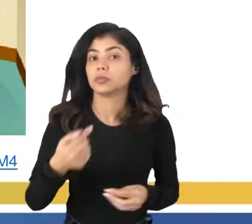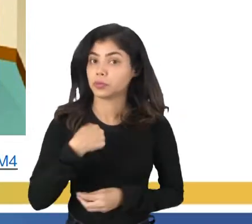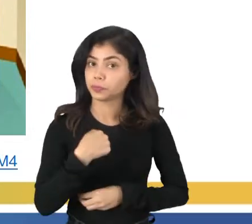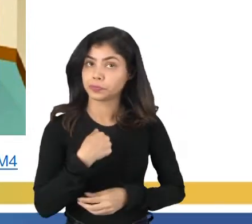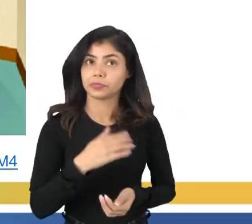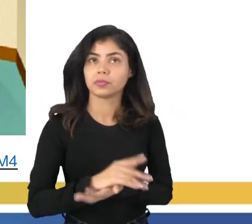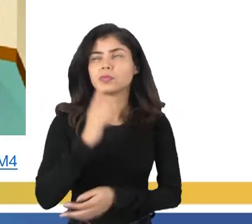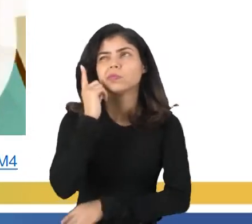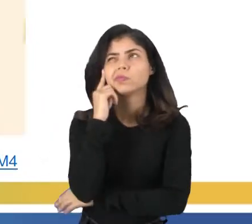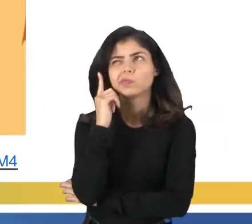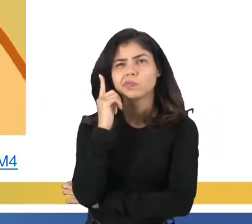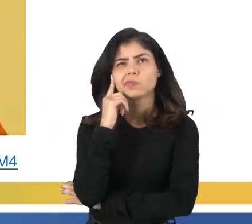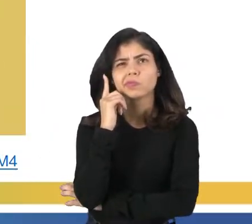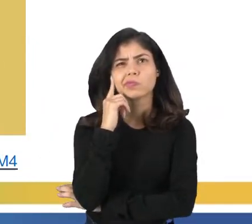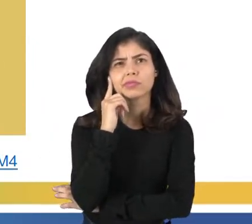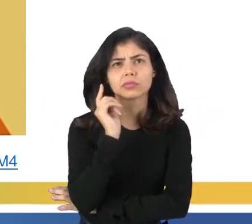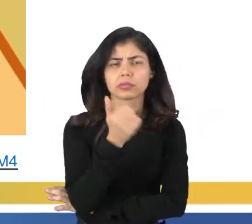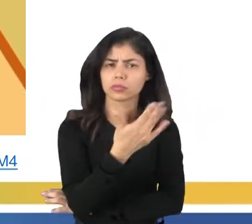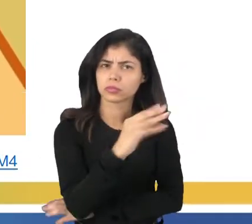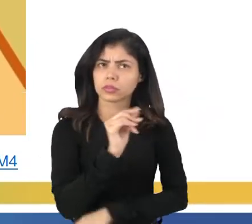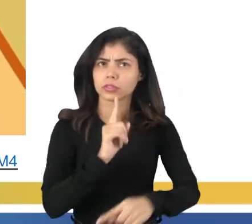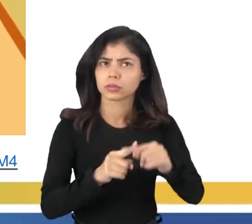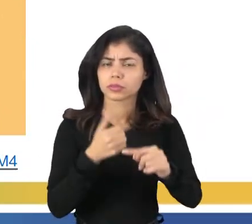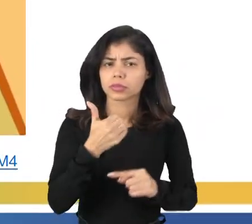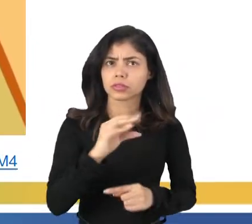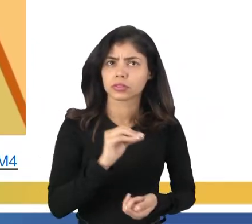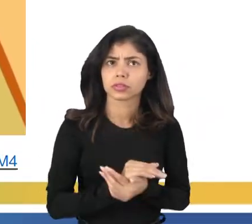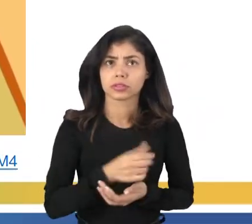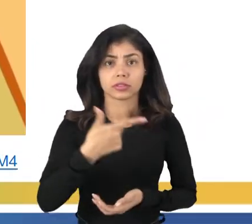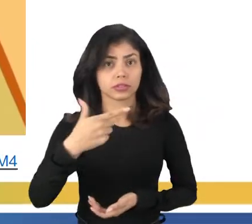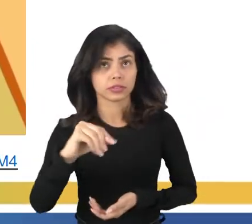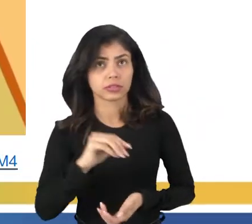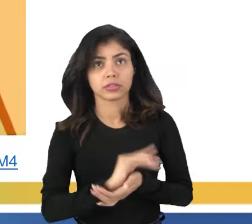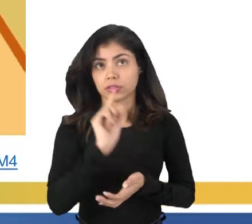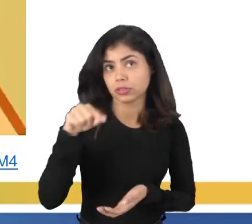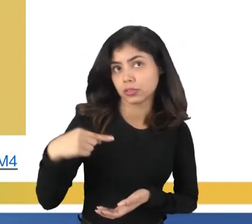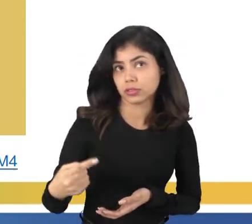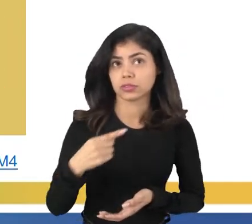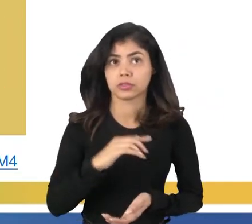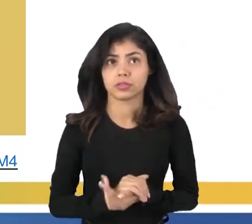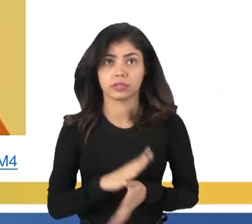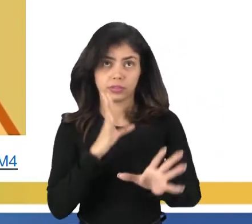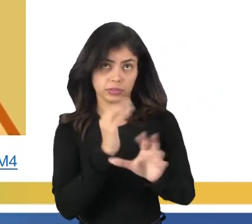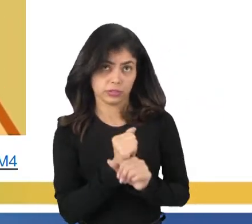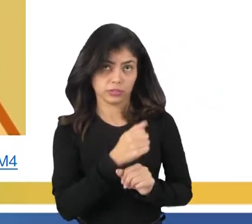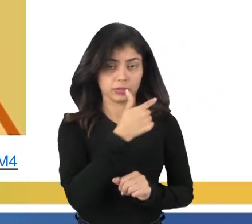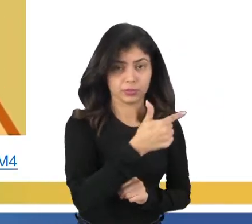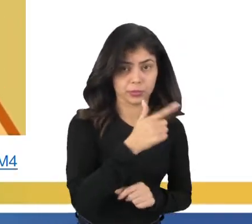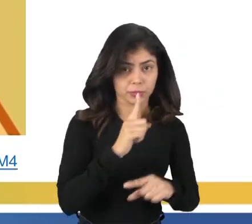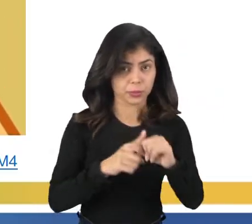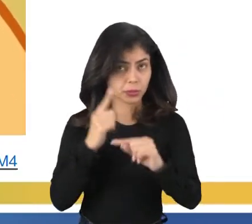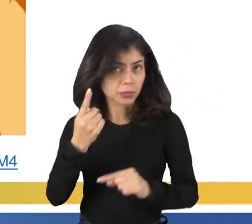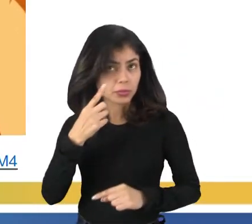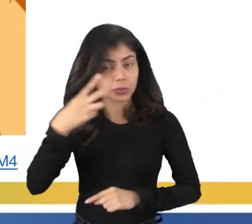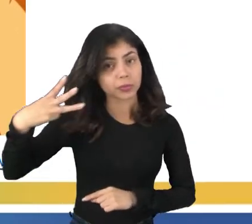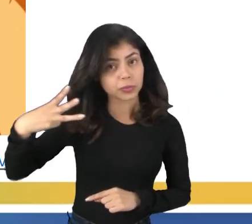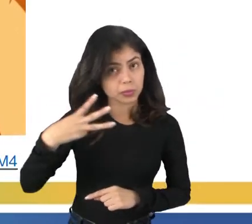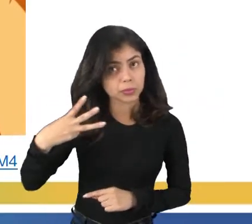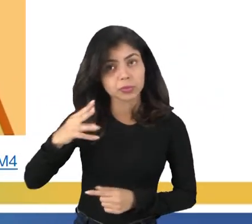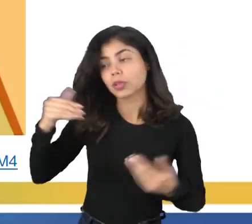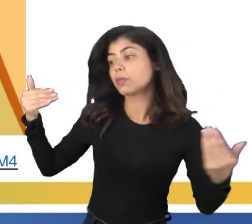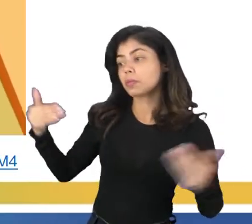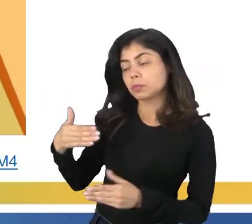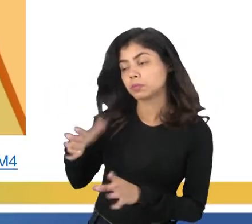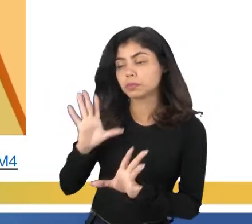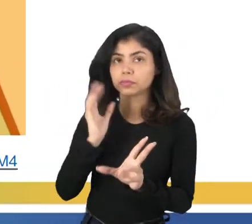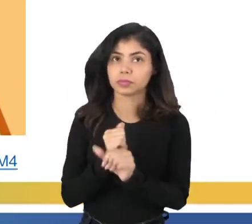fiz. Vamos ver. Posso fazer 10 mais 10, 20. E depois somo 2 mais 1, 3.